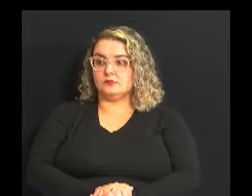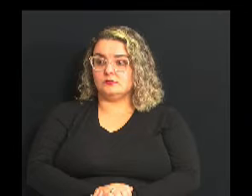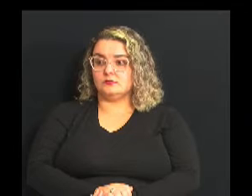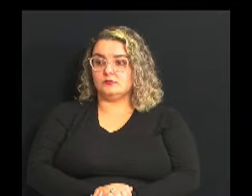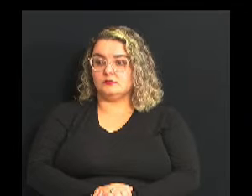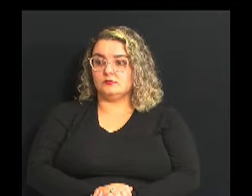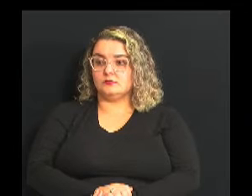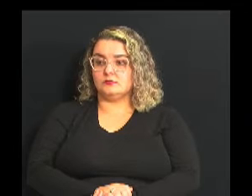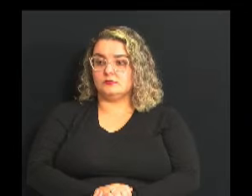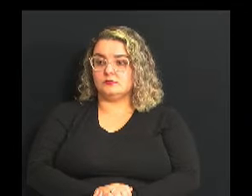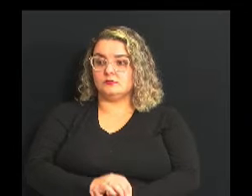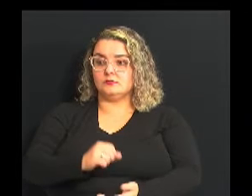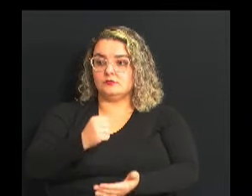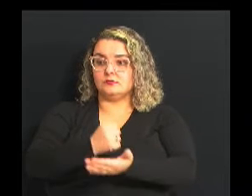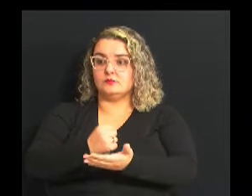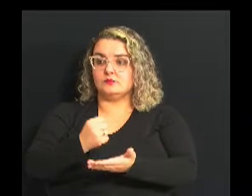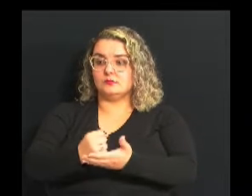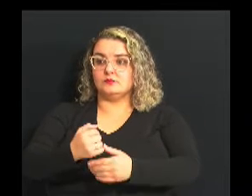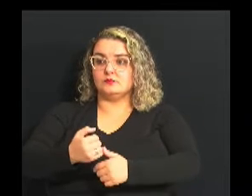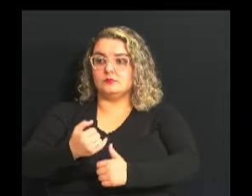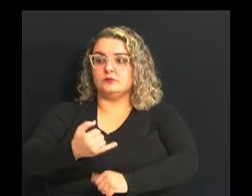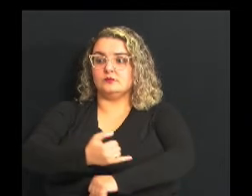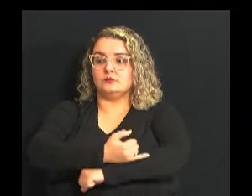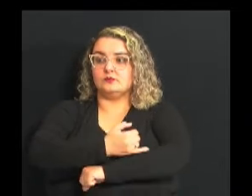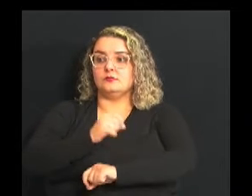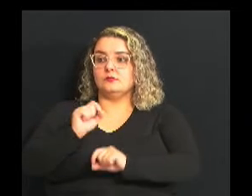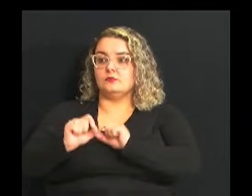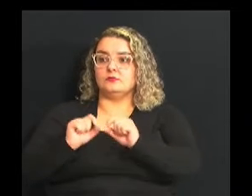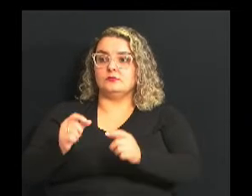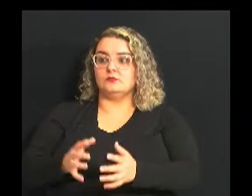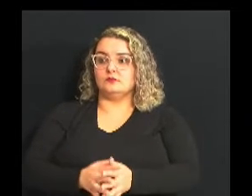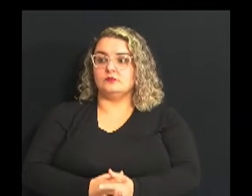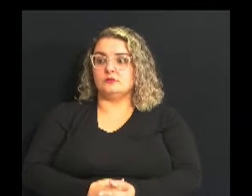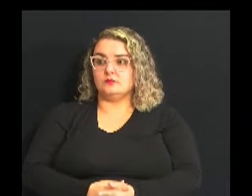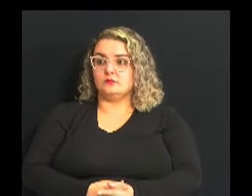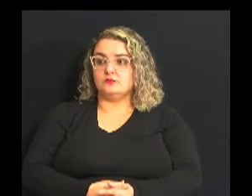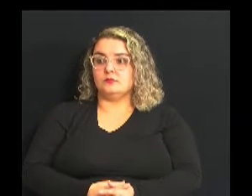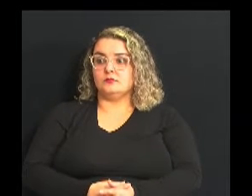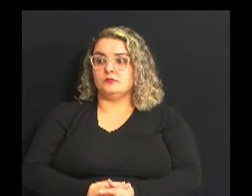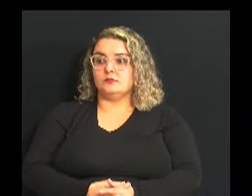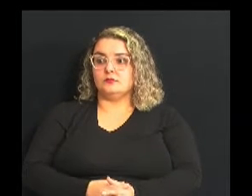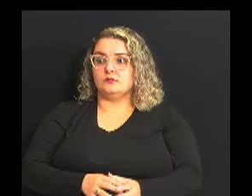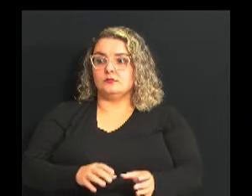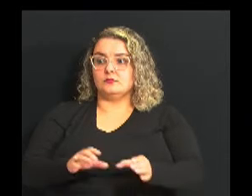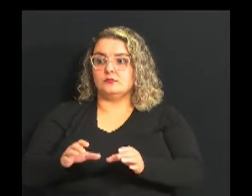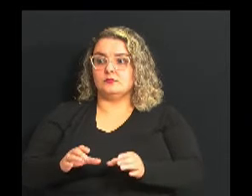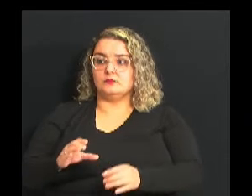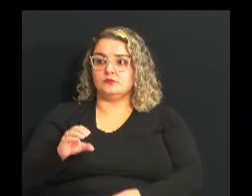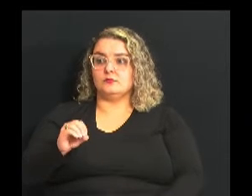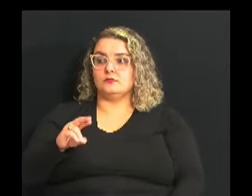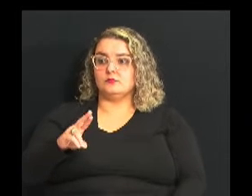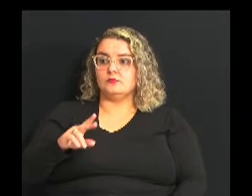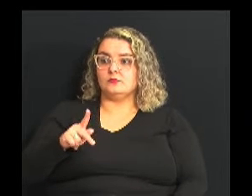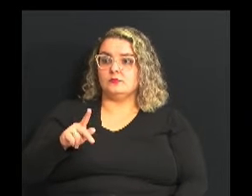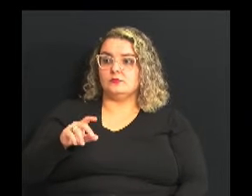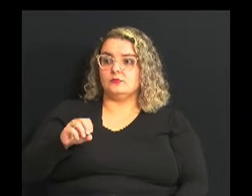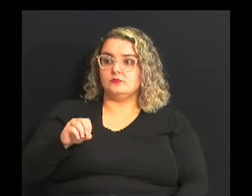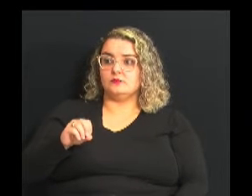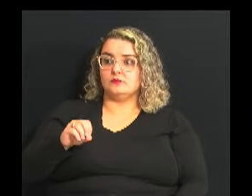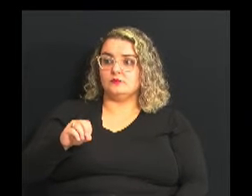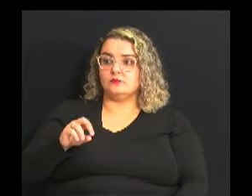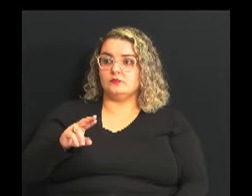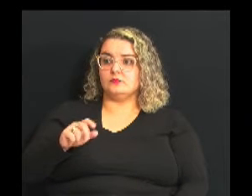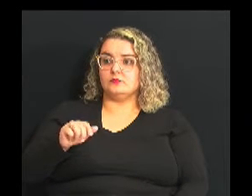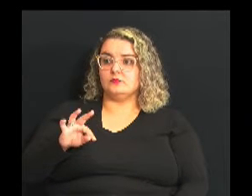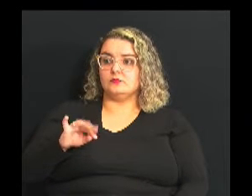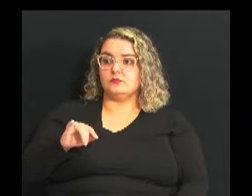Contratação de infraestrutura, né? Aí envolve o quê? O sistema de Wi-Fi corporativo, ampliação dele, né? Nuvem pública. Então, como são